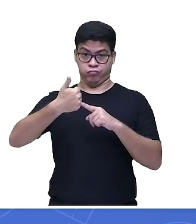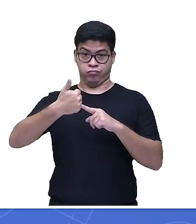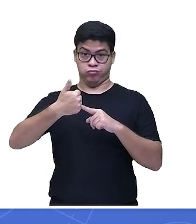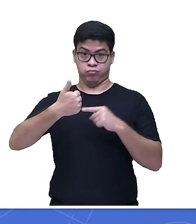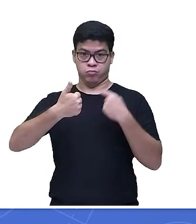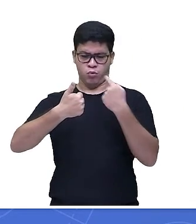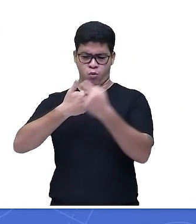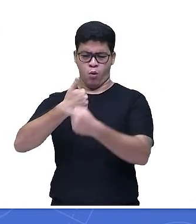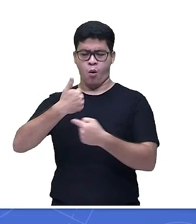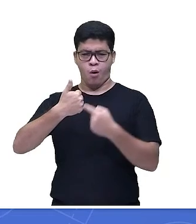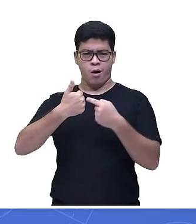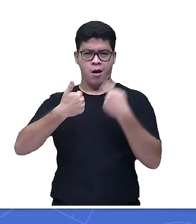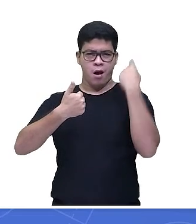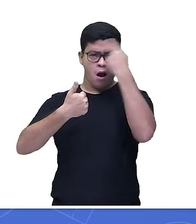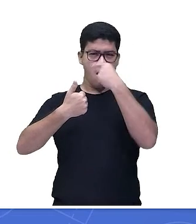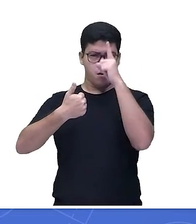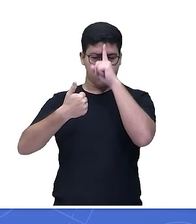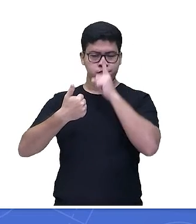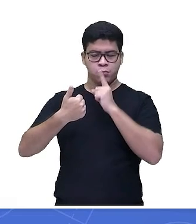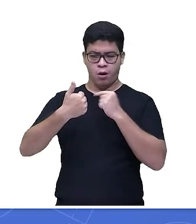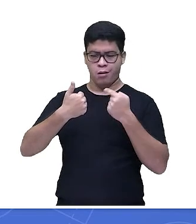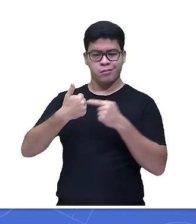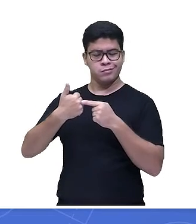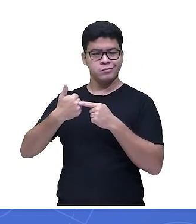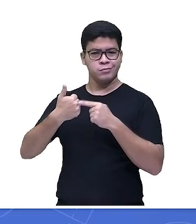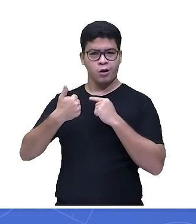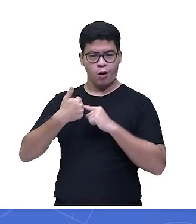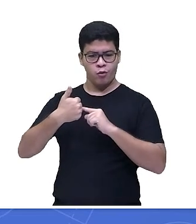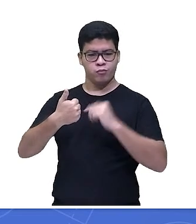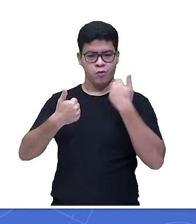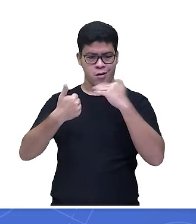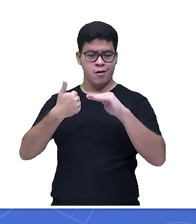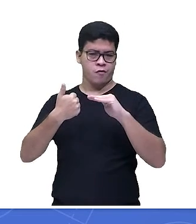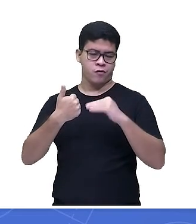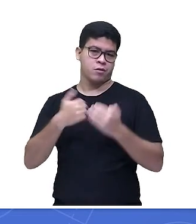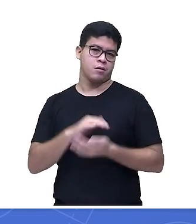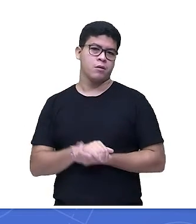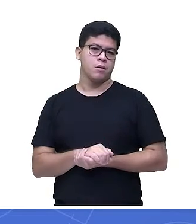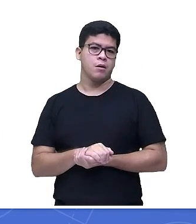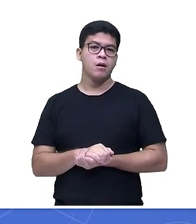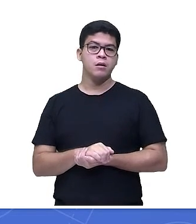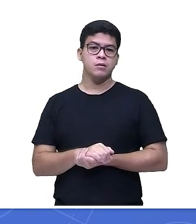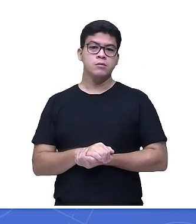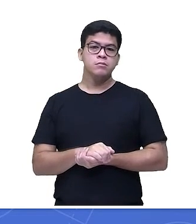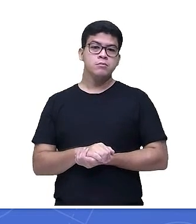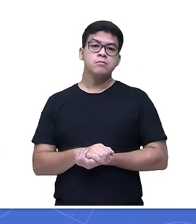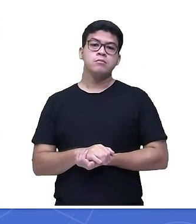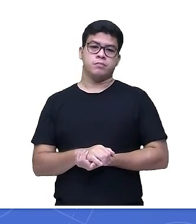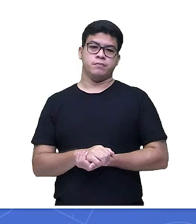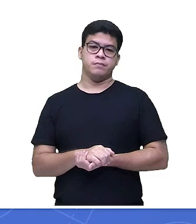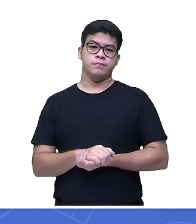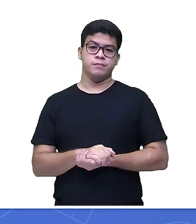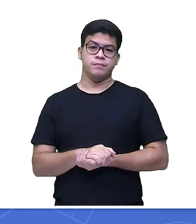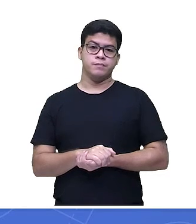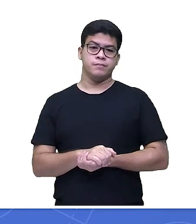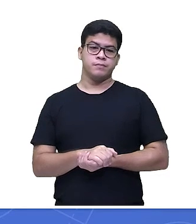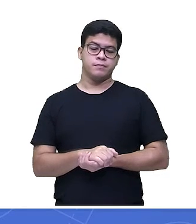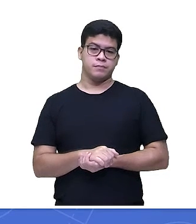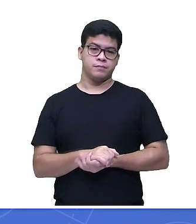aquele emoji, né, de legal, bacana, né? Vamos lá, próximo. Vamos ver